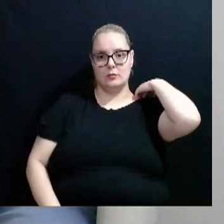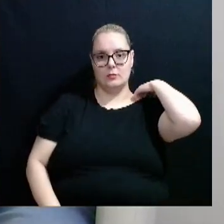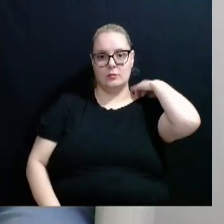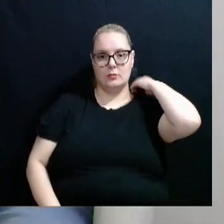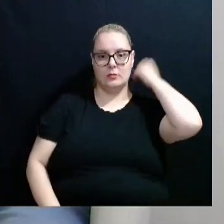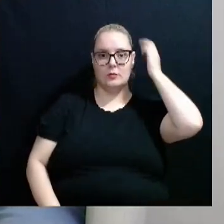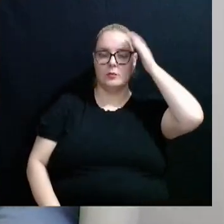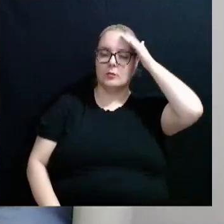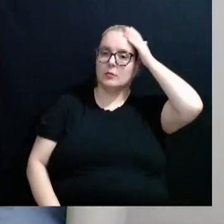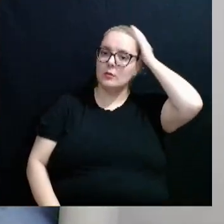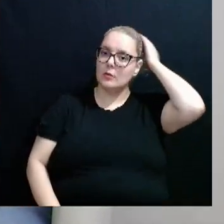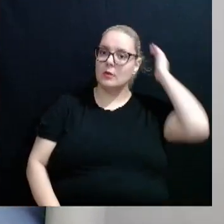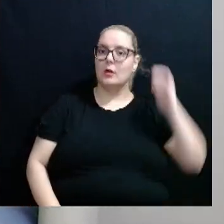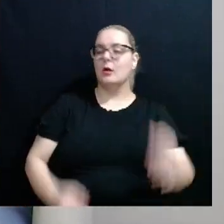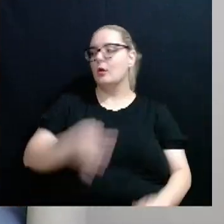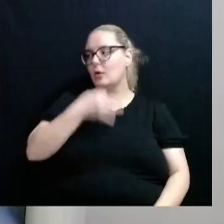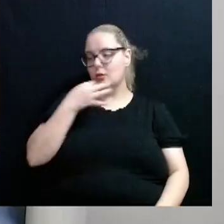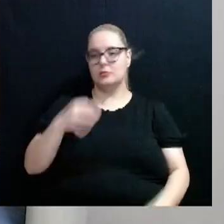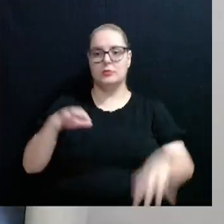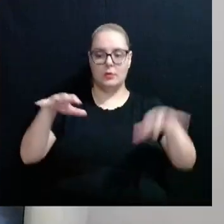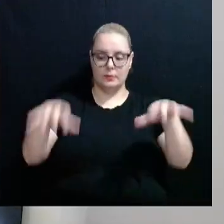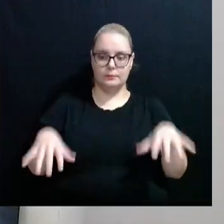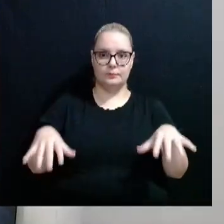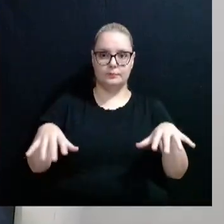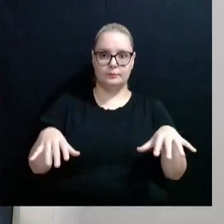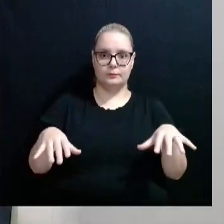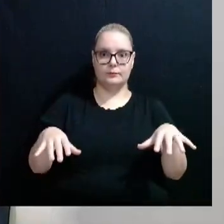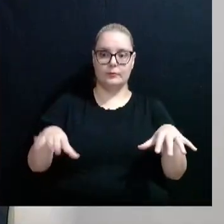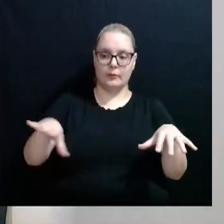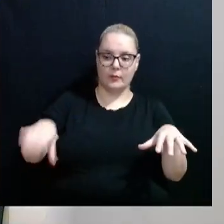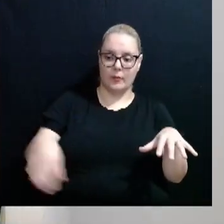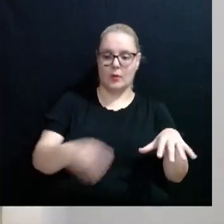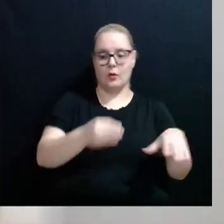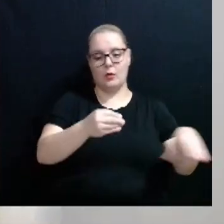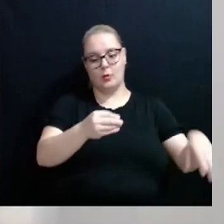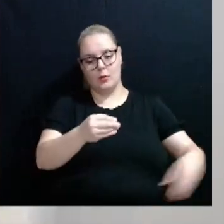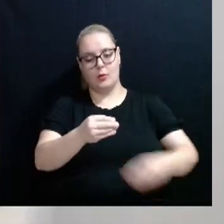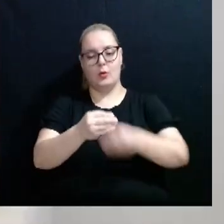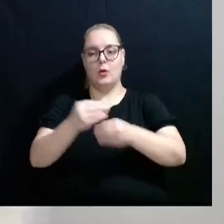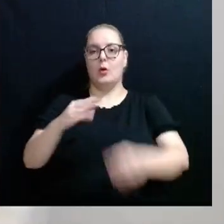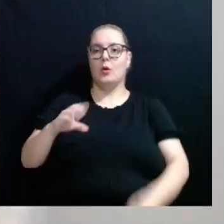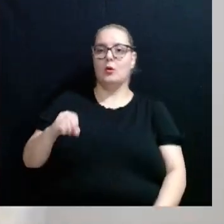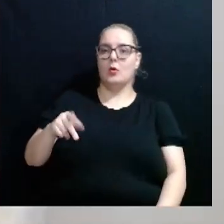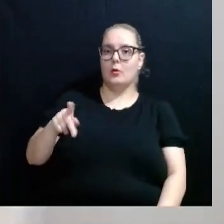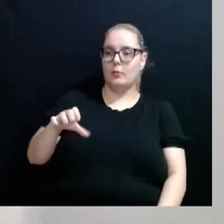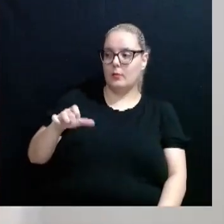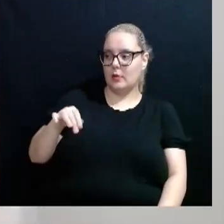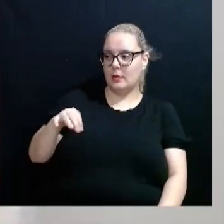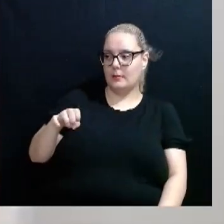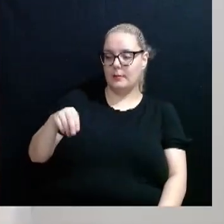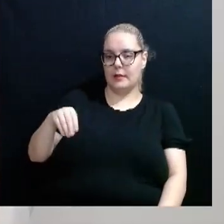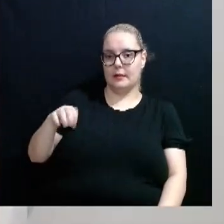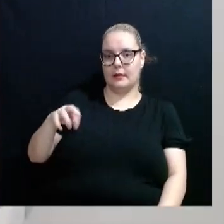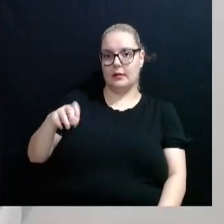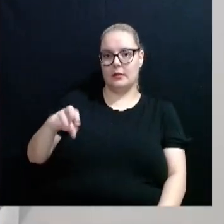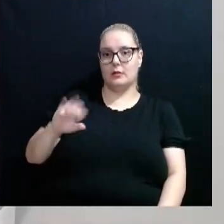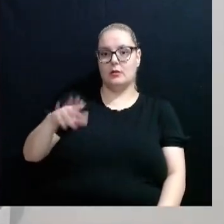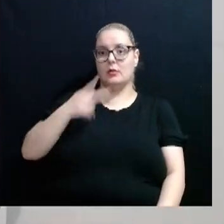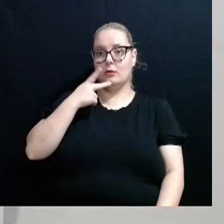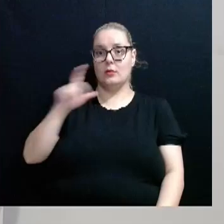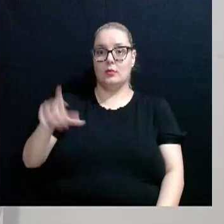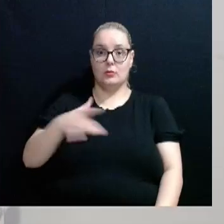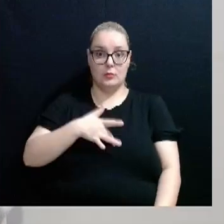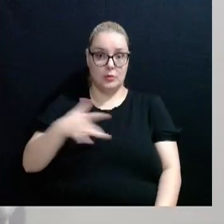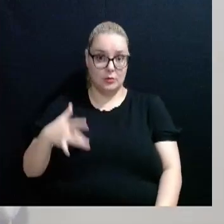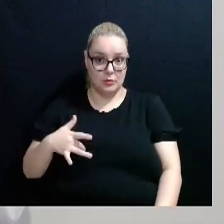que nós chamamos eles de complementares, ok? Então, quando a gente está falando do plano de saúde, o plano de